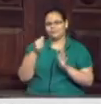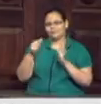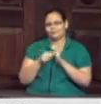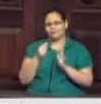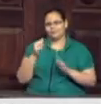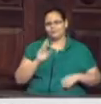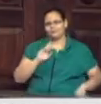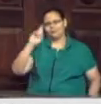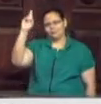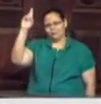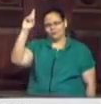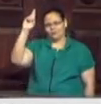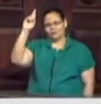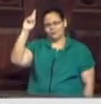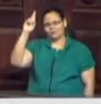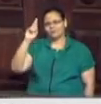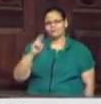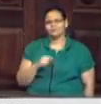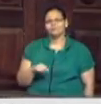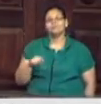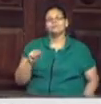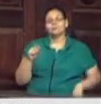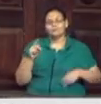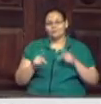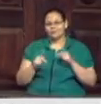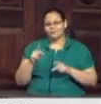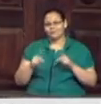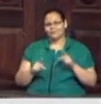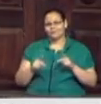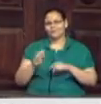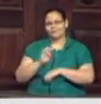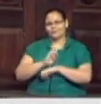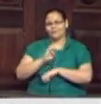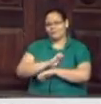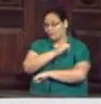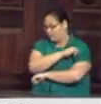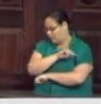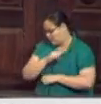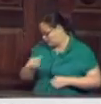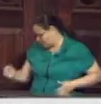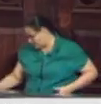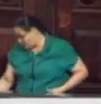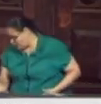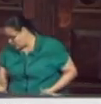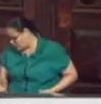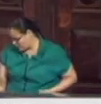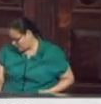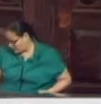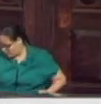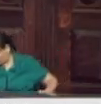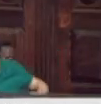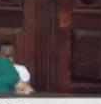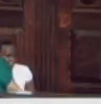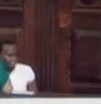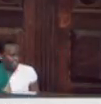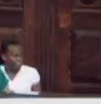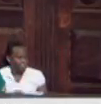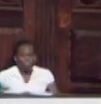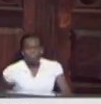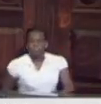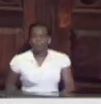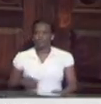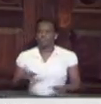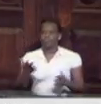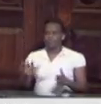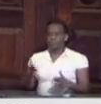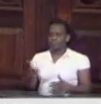líder populista da história do Estado do Rio de Janeiro que, em média, se elege